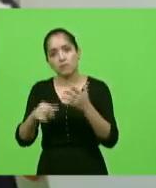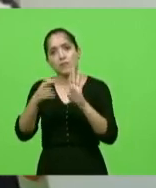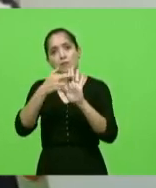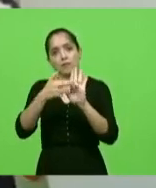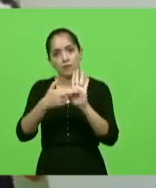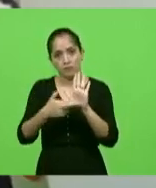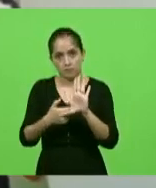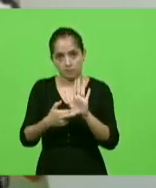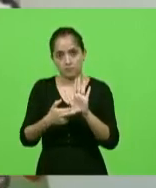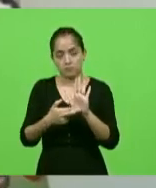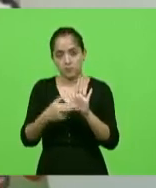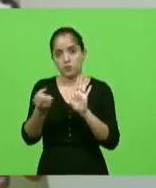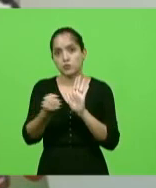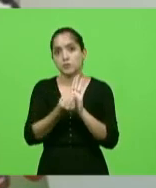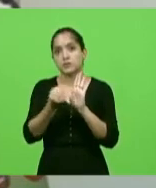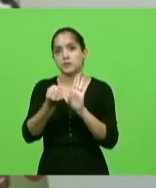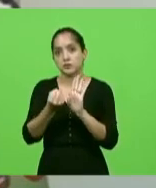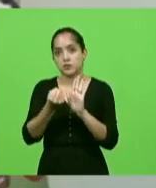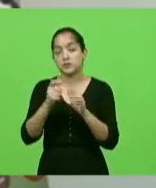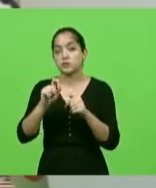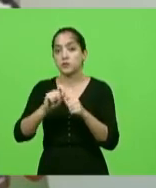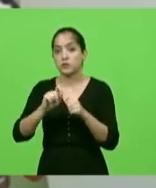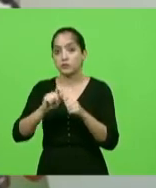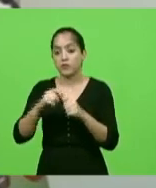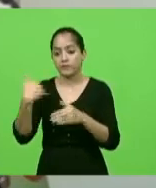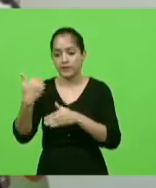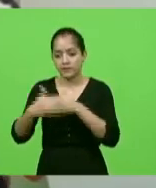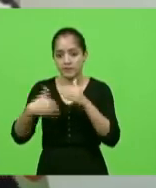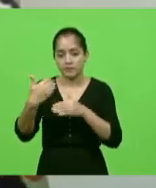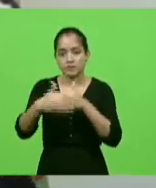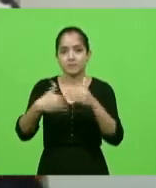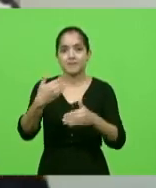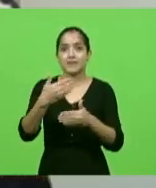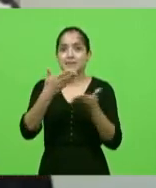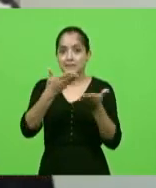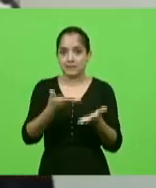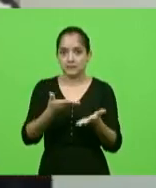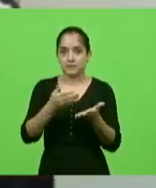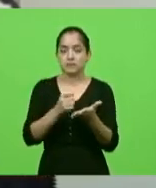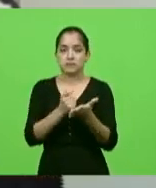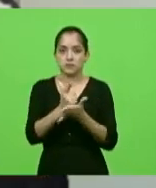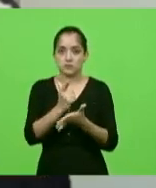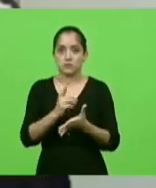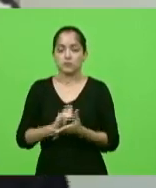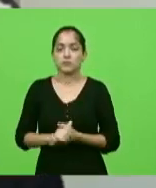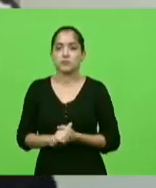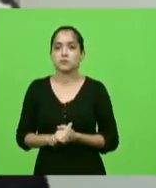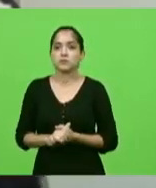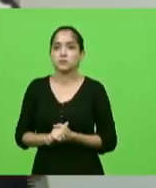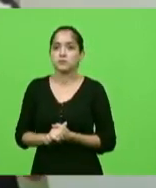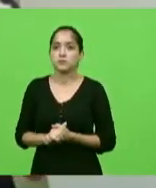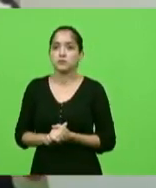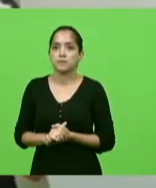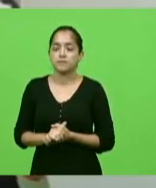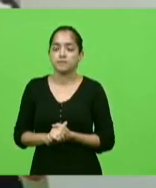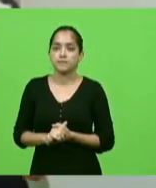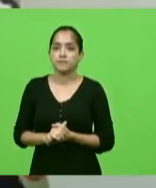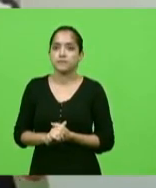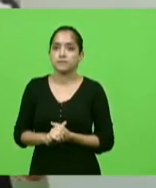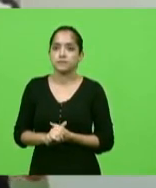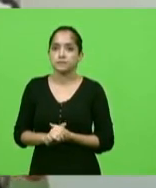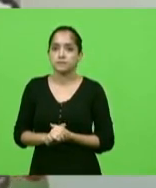é sobre a certificação que foi feita no processo neste processo da compra dos respiradores